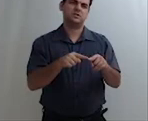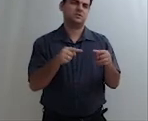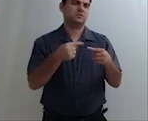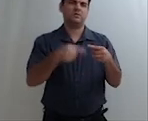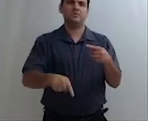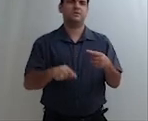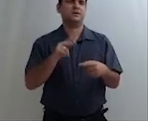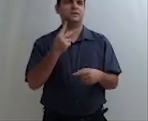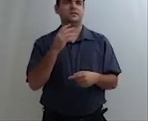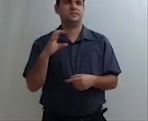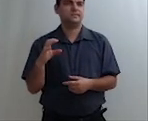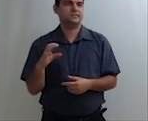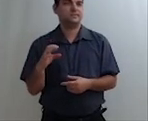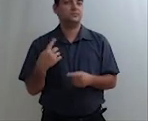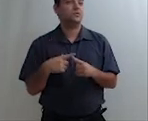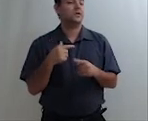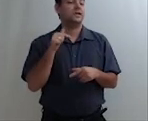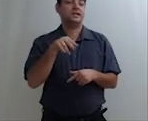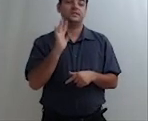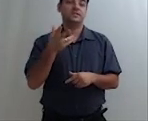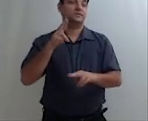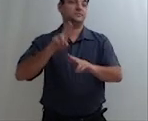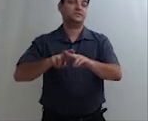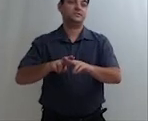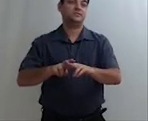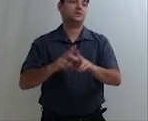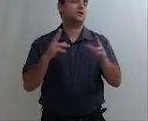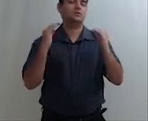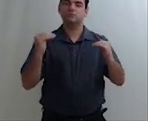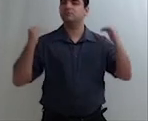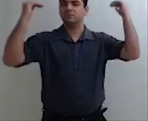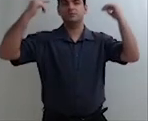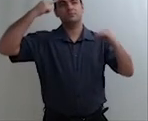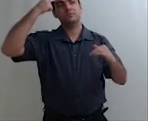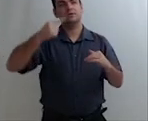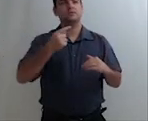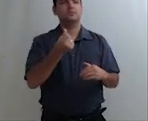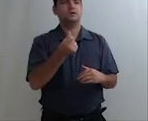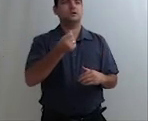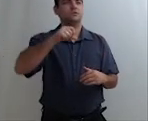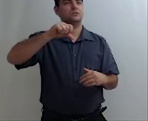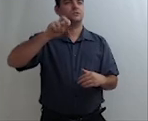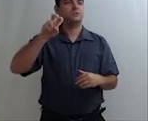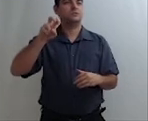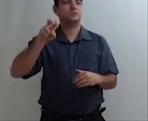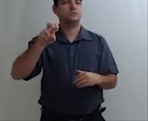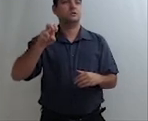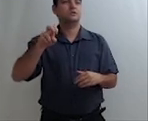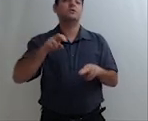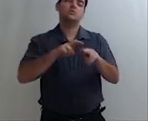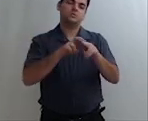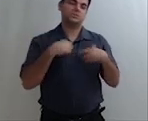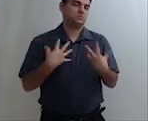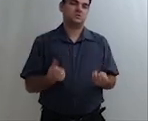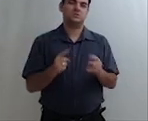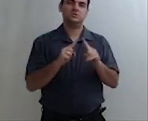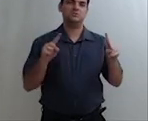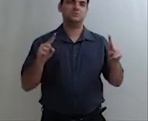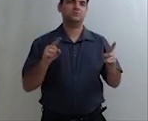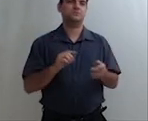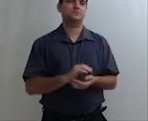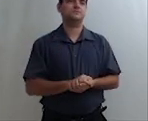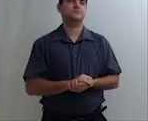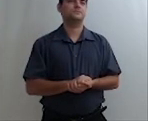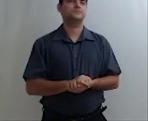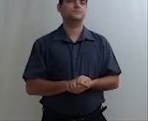pena privativa de liberdade Inclusive a súmula do Supremo Tribunal Federal 695 é um nevo provimento ao regimental senhor presidente